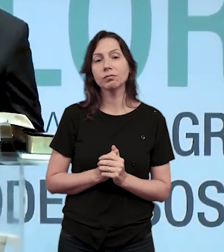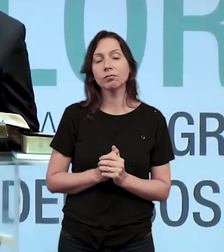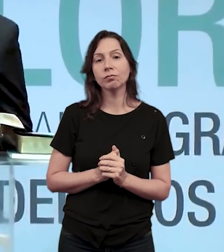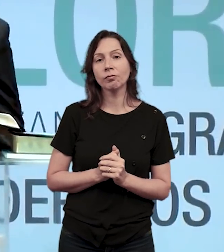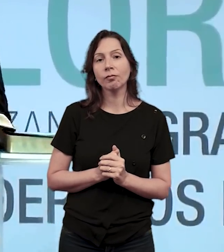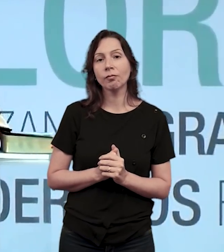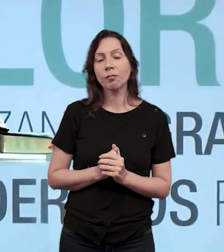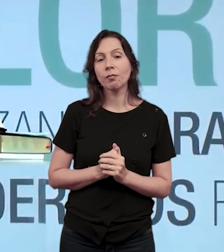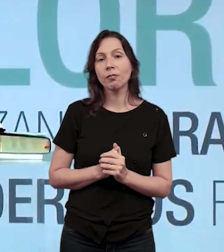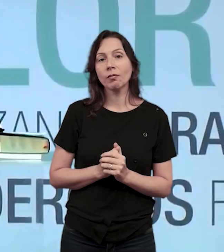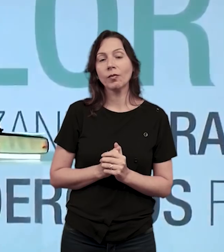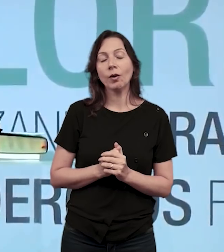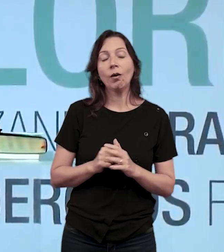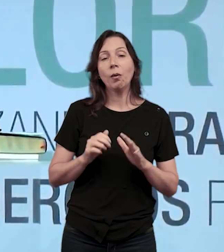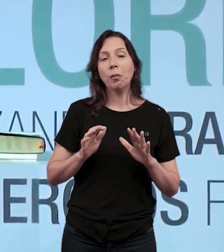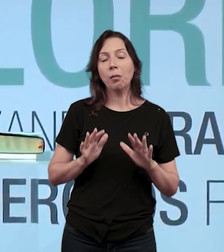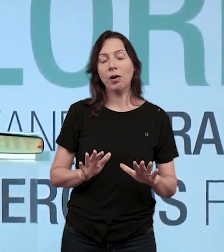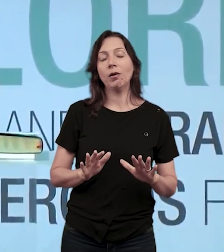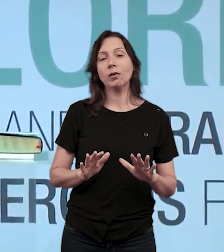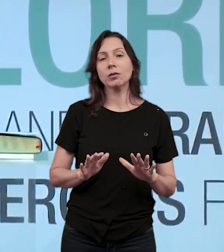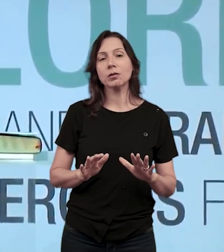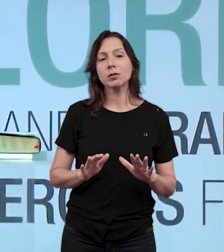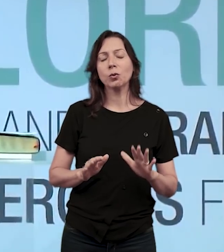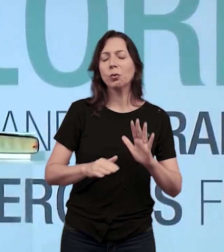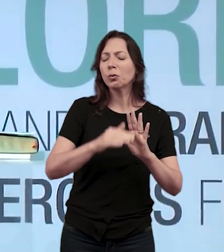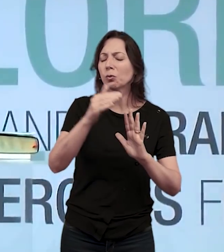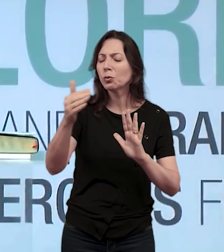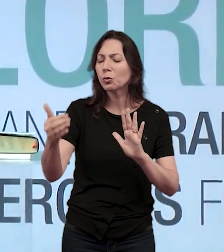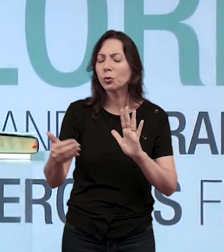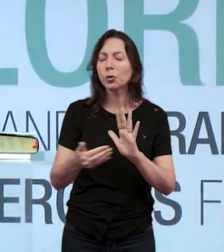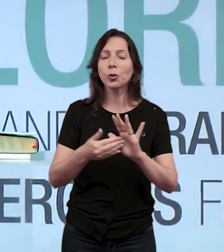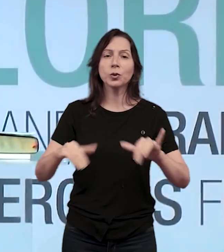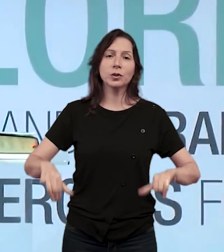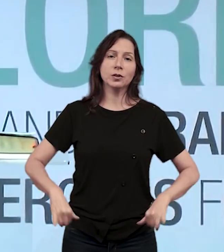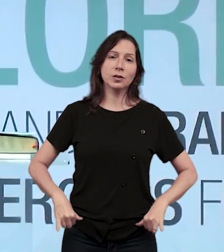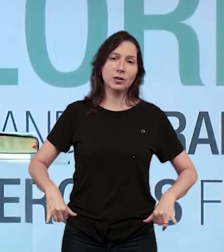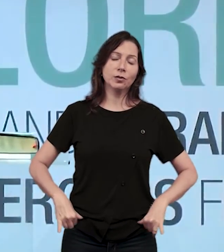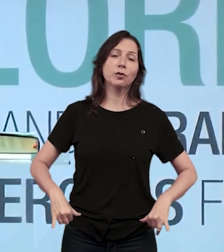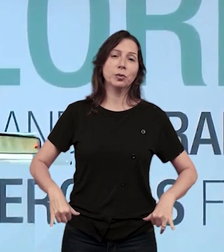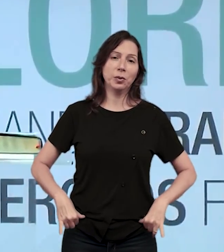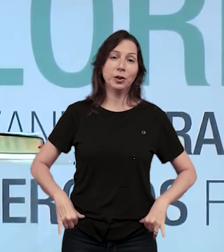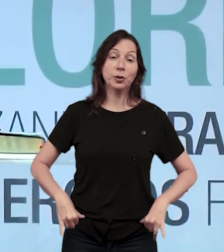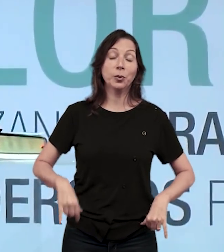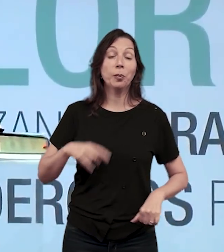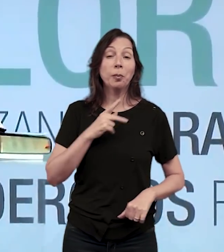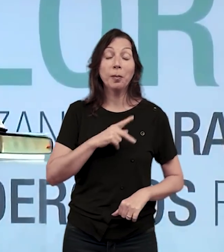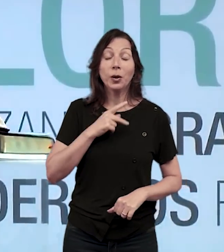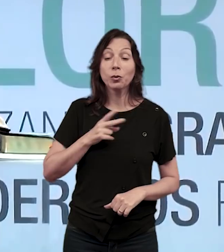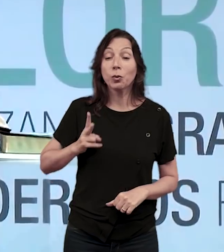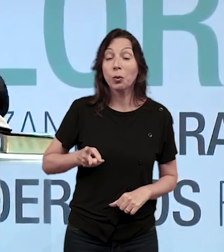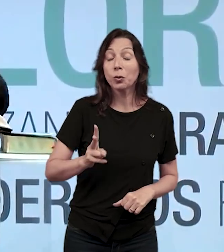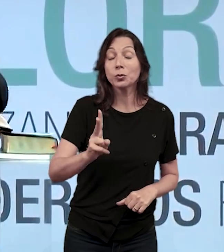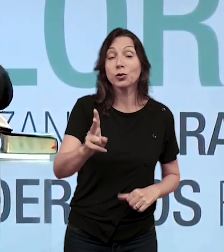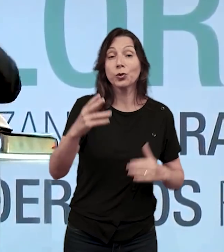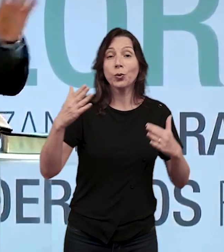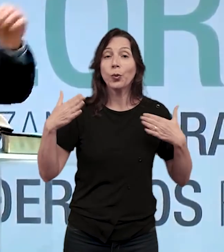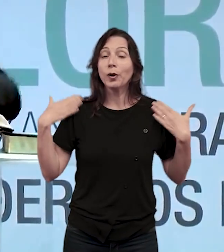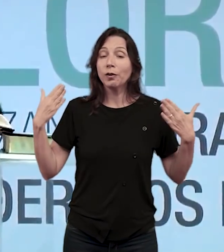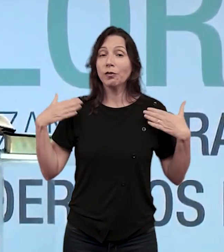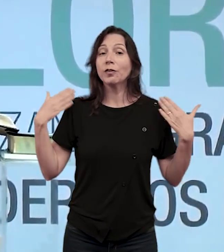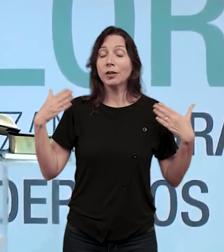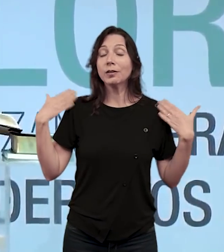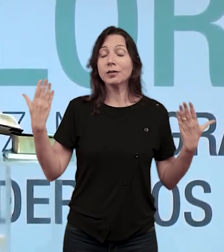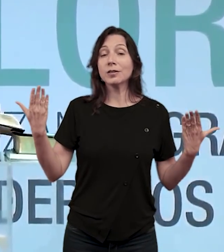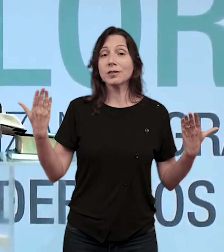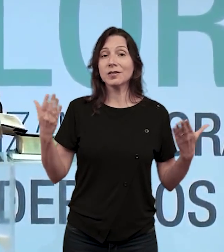Esse homem, entretanto, experimenta alegria no sofrimento. Ele diz, em nada considero a vida preciosa para